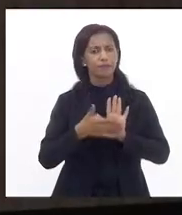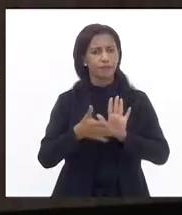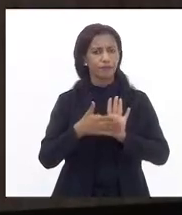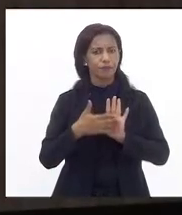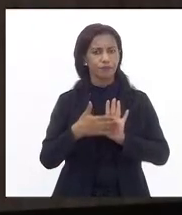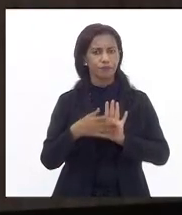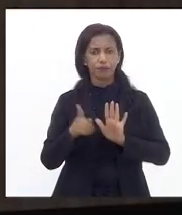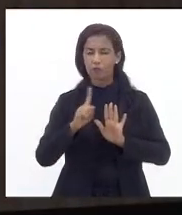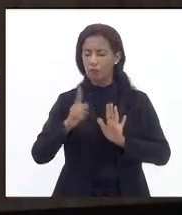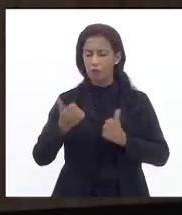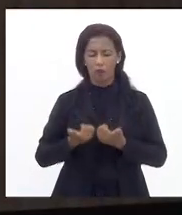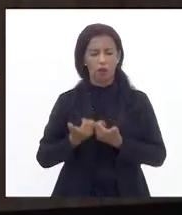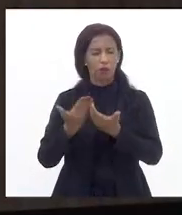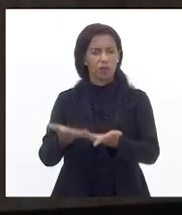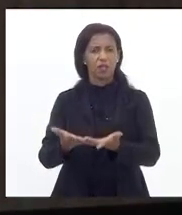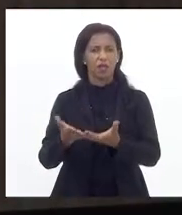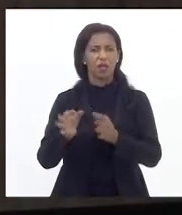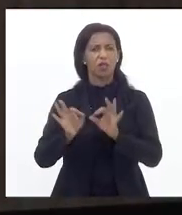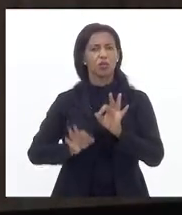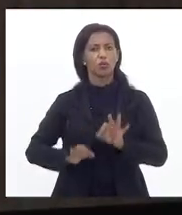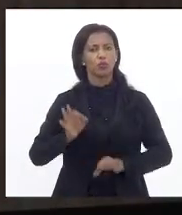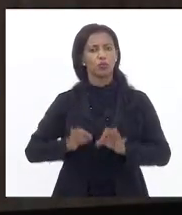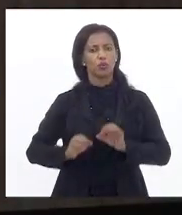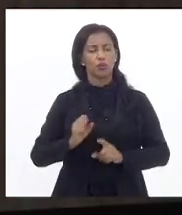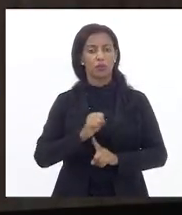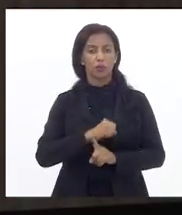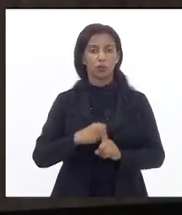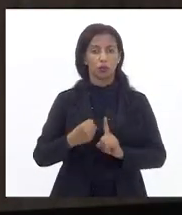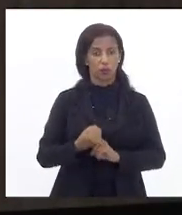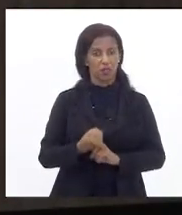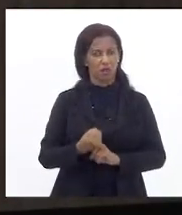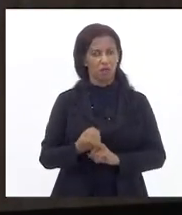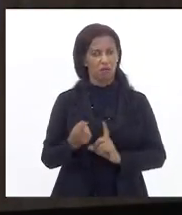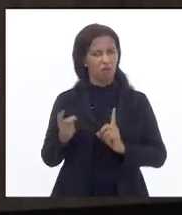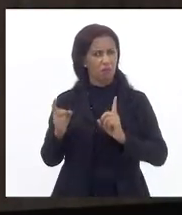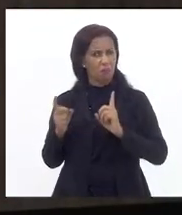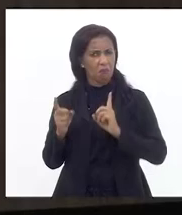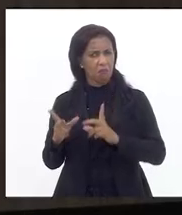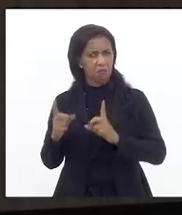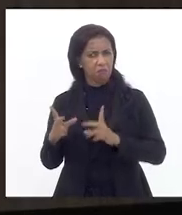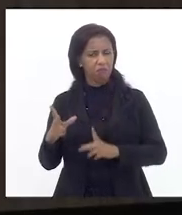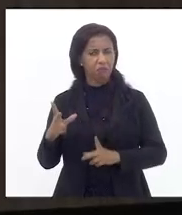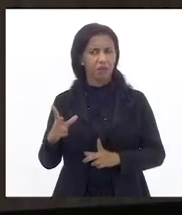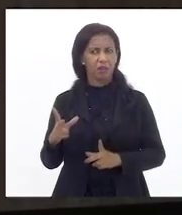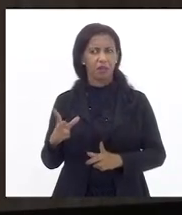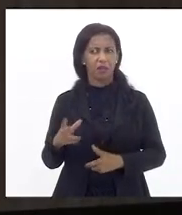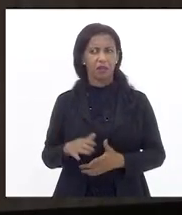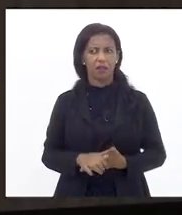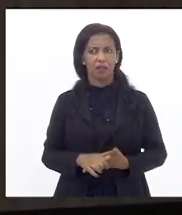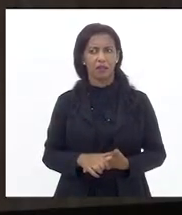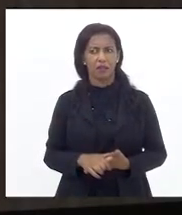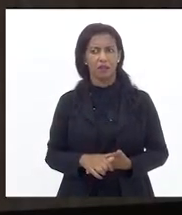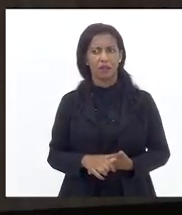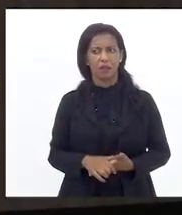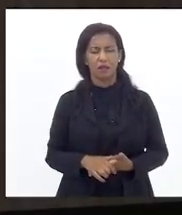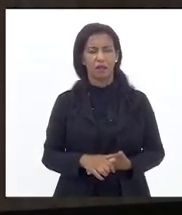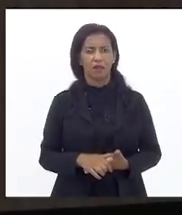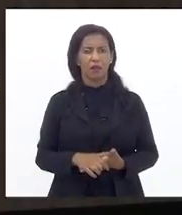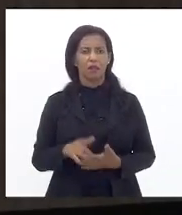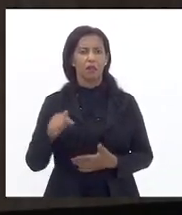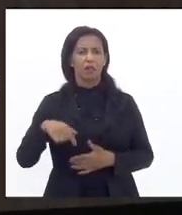não entrega a justiça social mas privatização e mercado PA